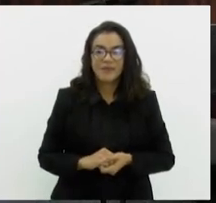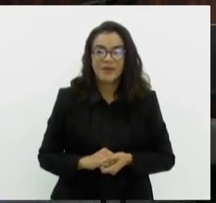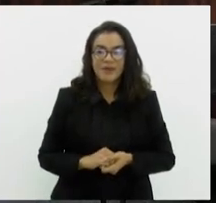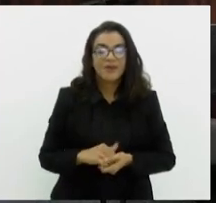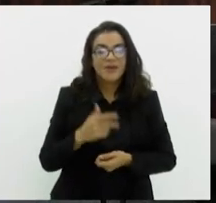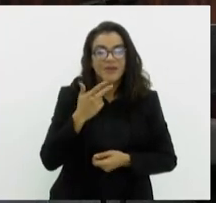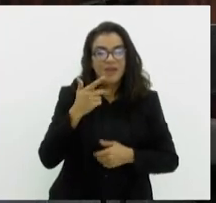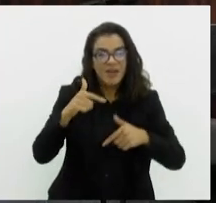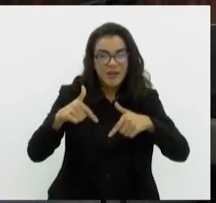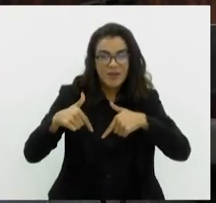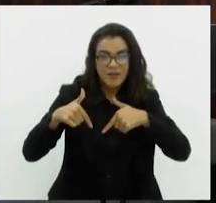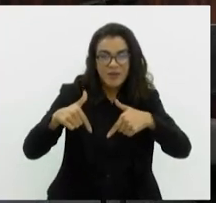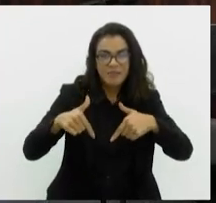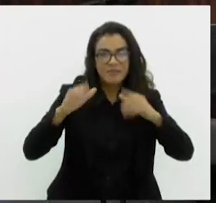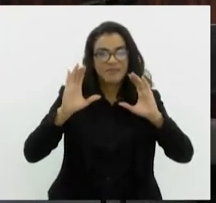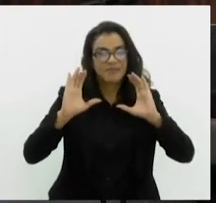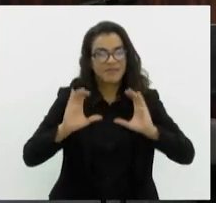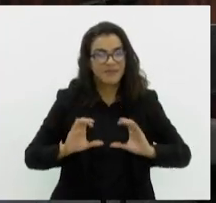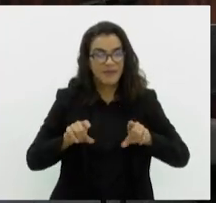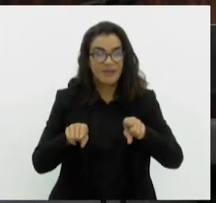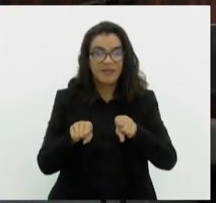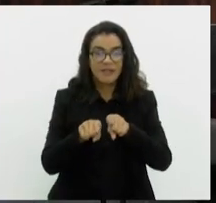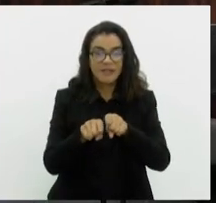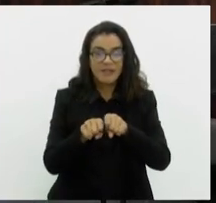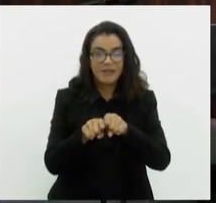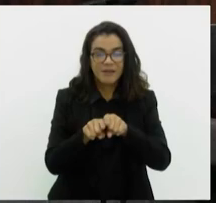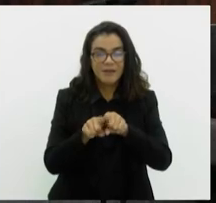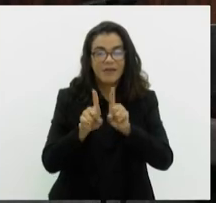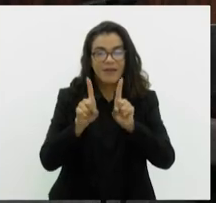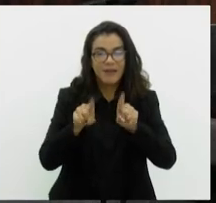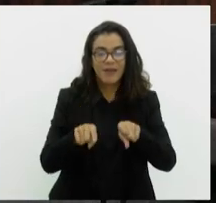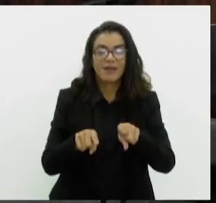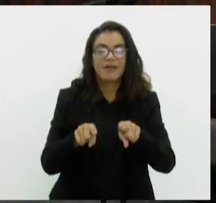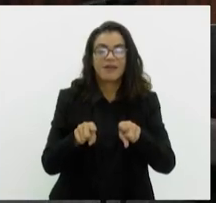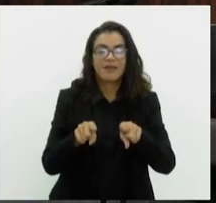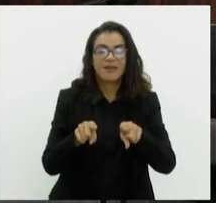uma atitude cívica, mas é também